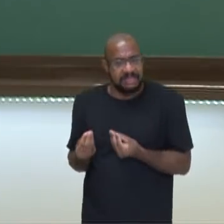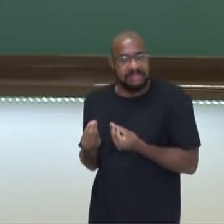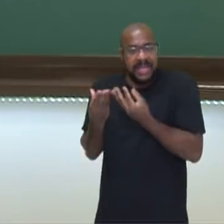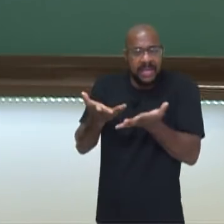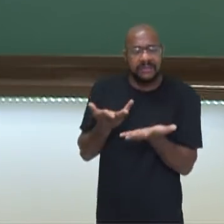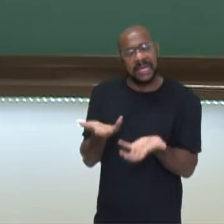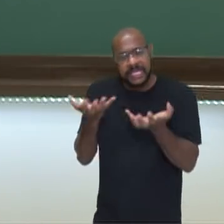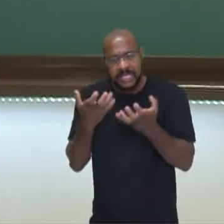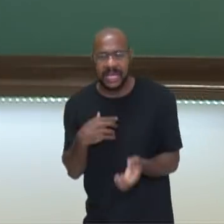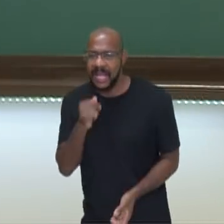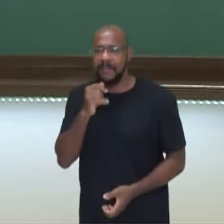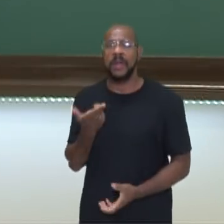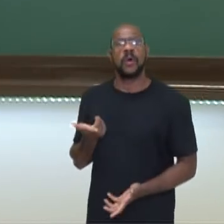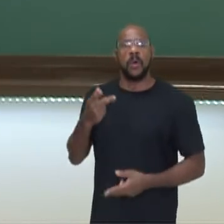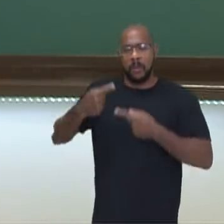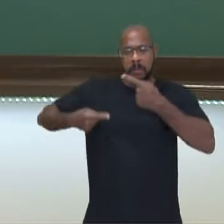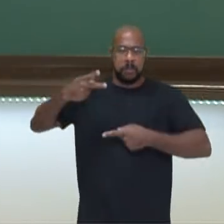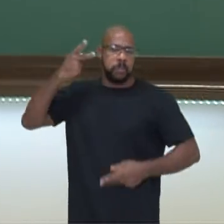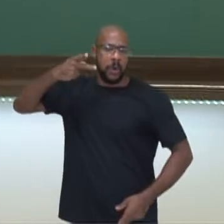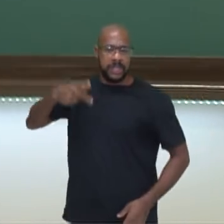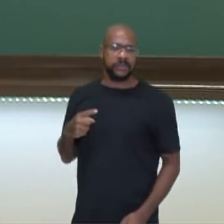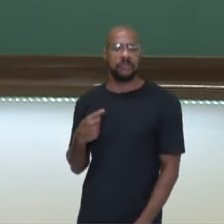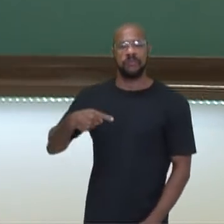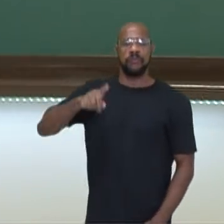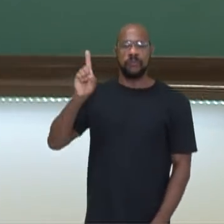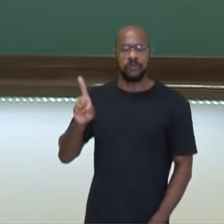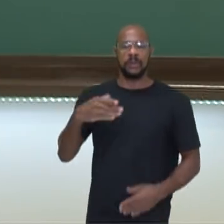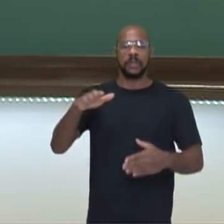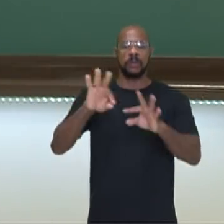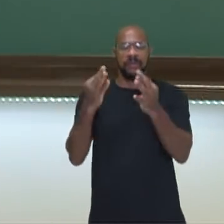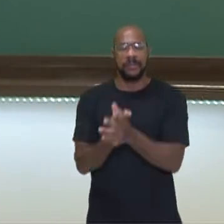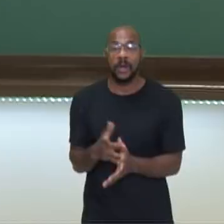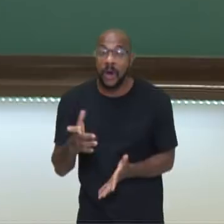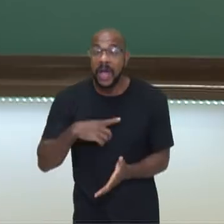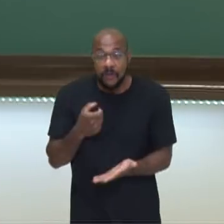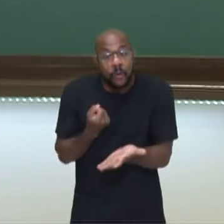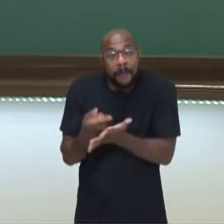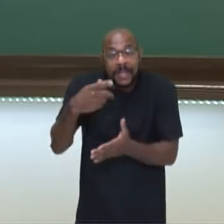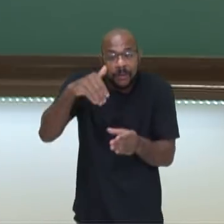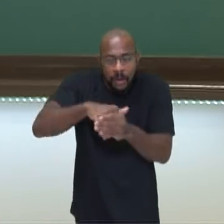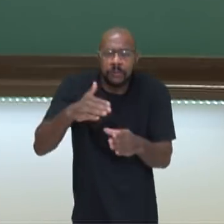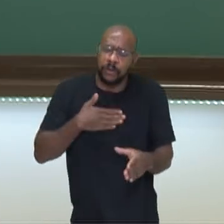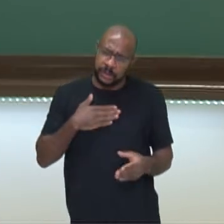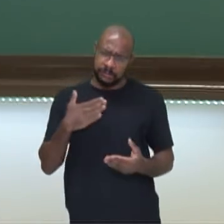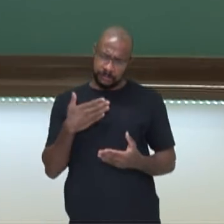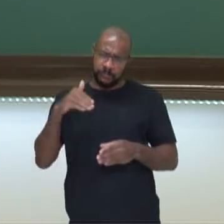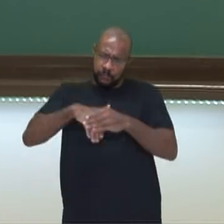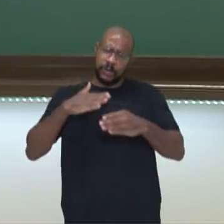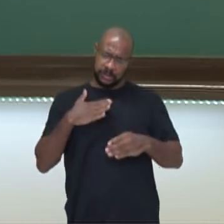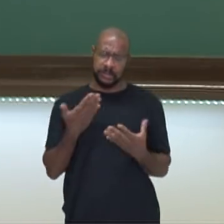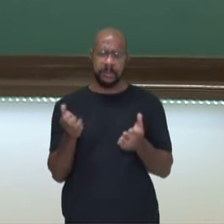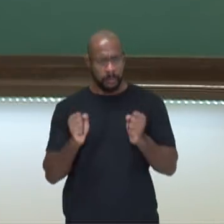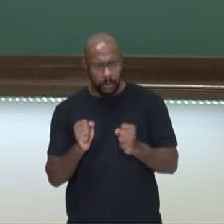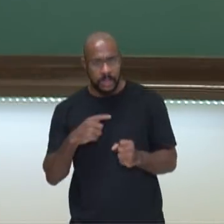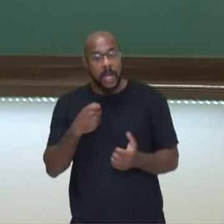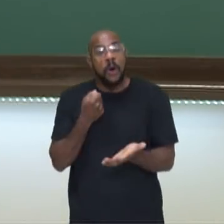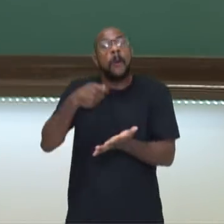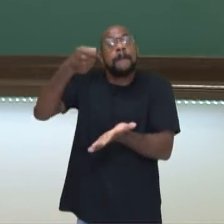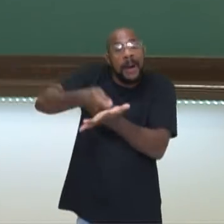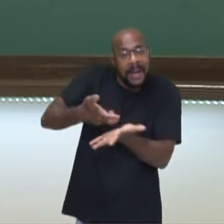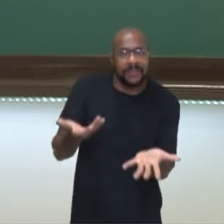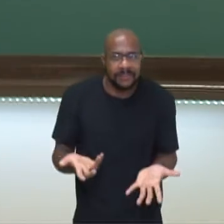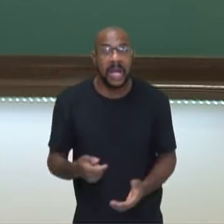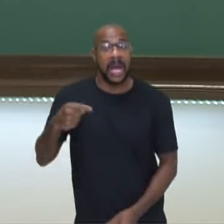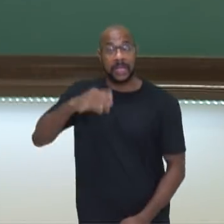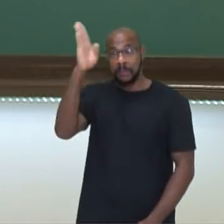algo para que alguém da sua família votasse em determinado candidato? Isso ainda existe no Brasil? Isso ainda é